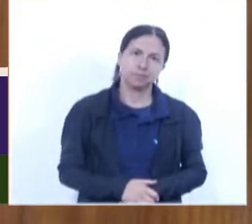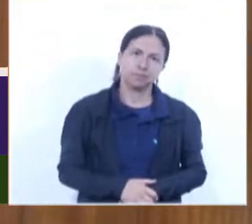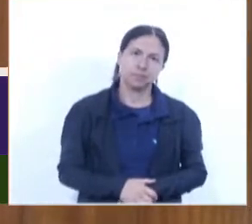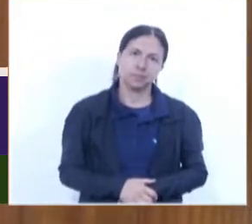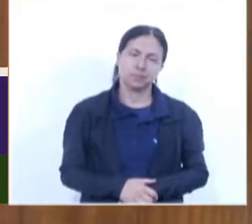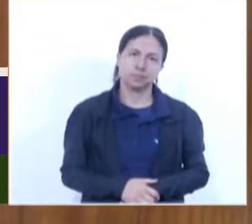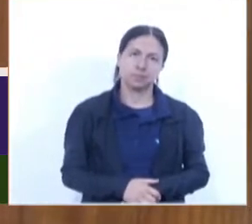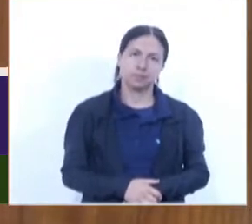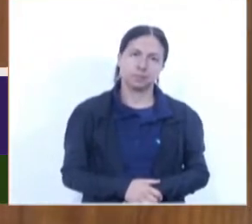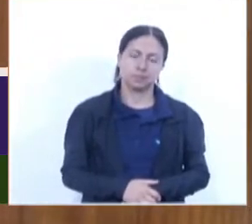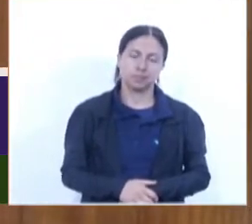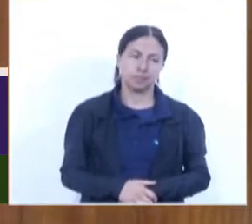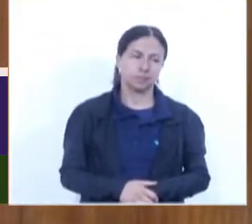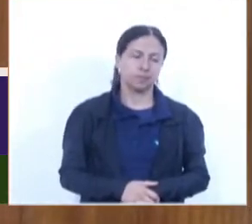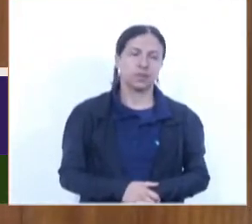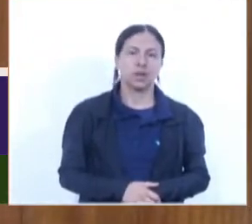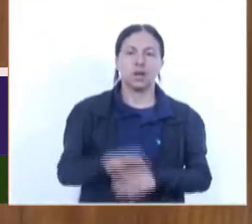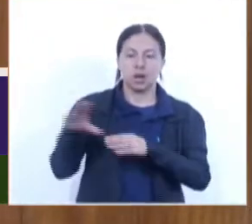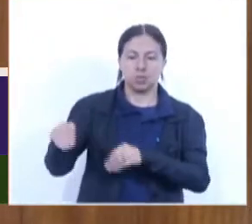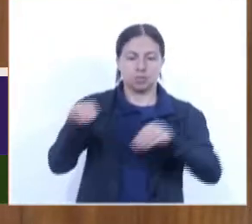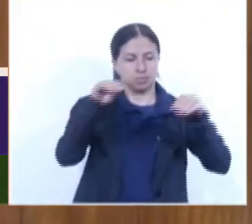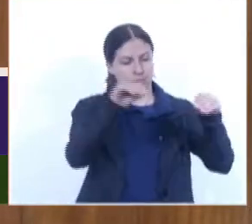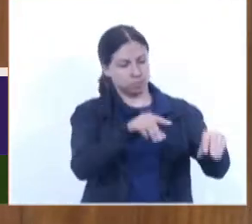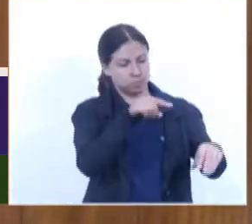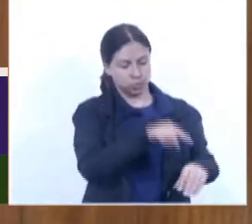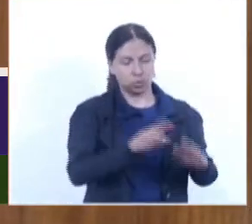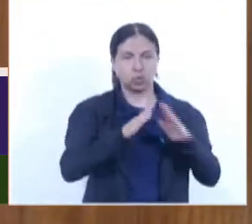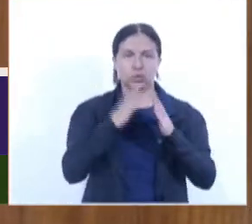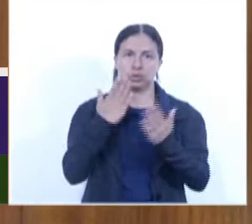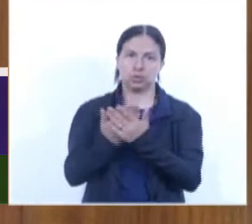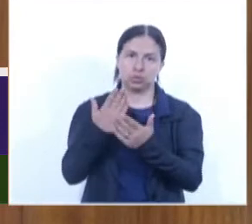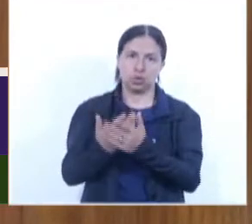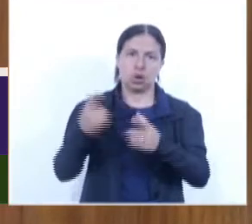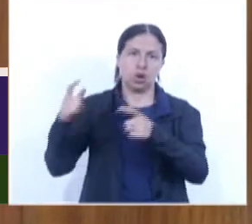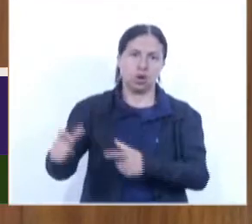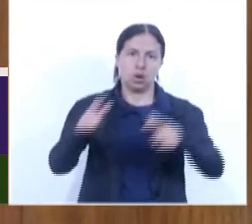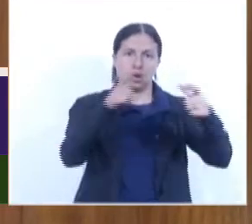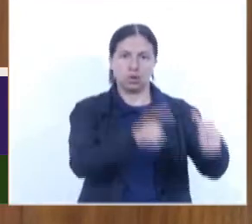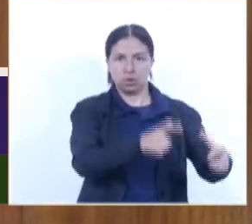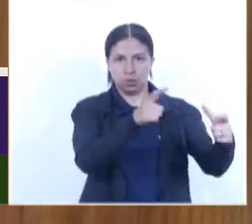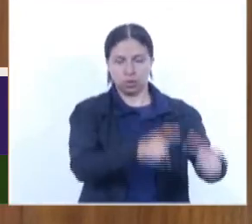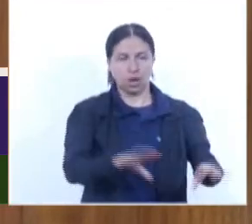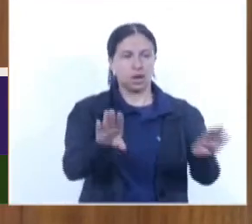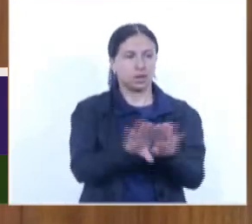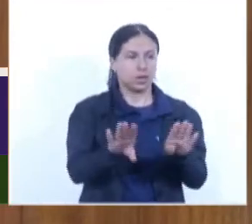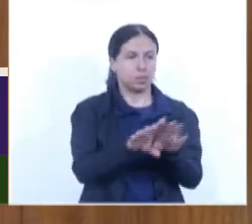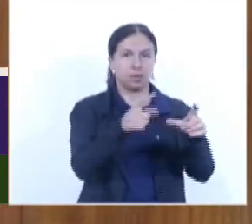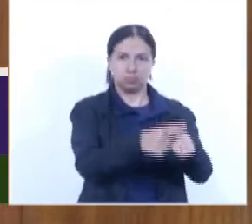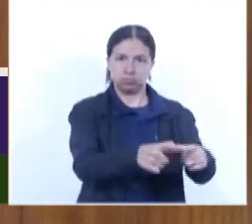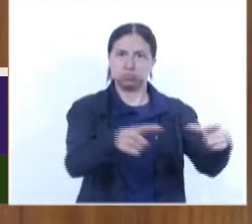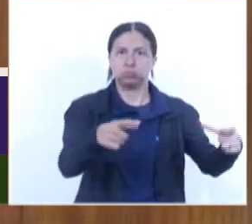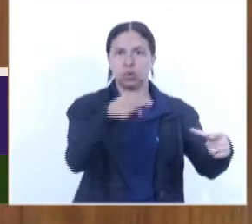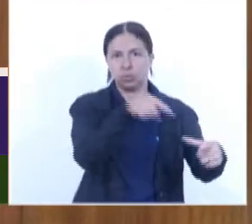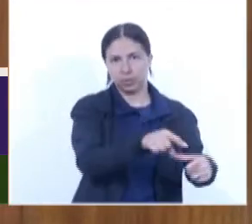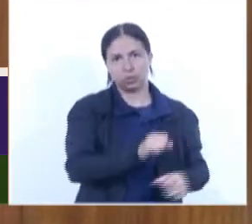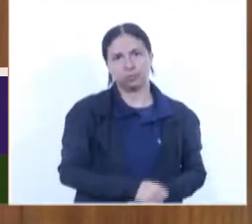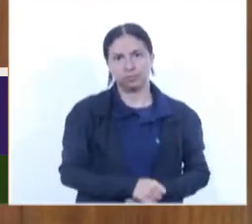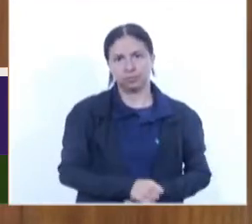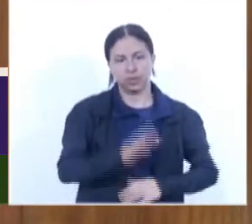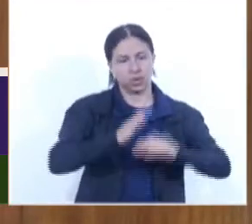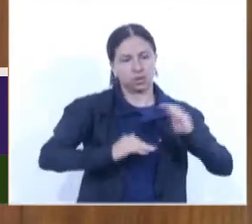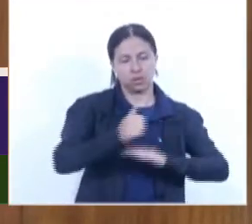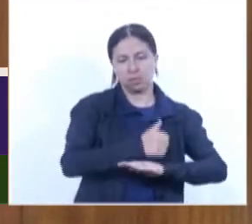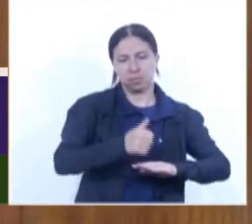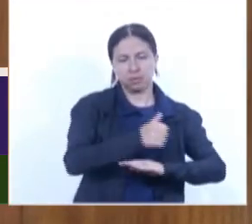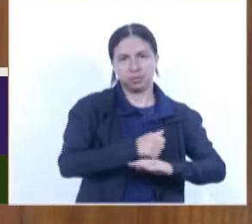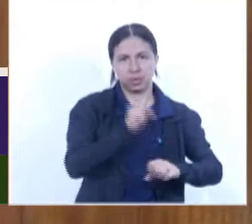também aí uma mudança no quadro já prevenda a expansão aumento do tamanho da escola então é apenas isso Peça